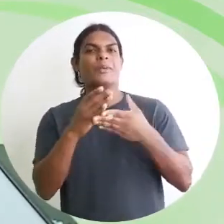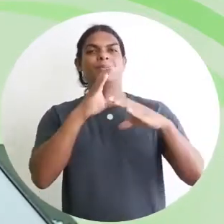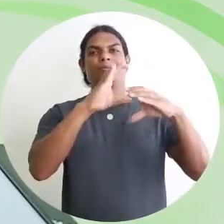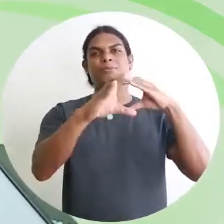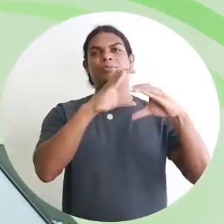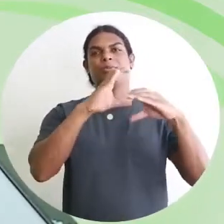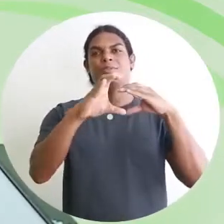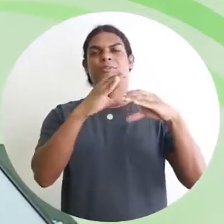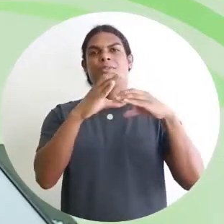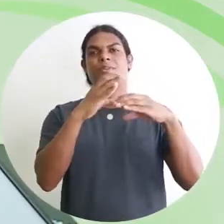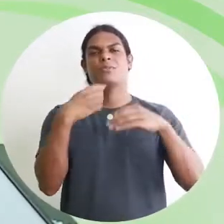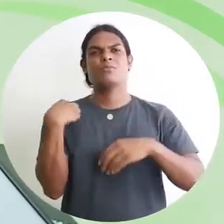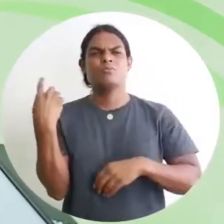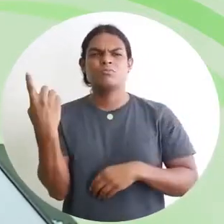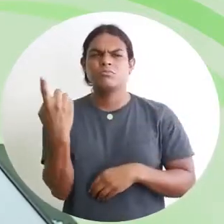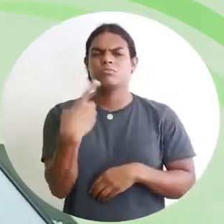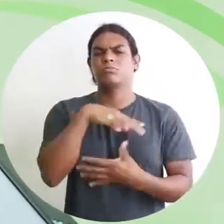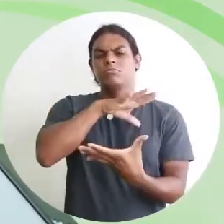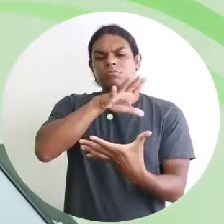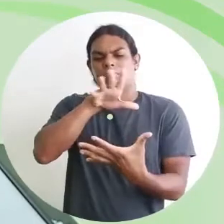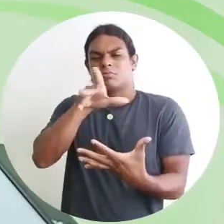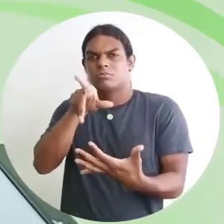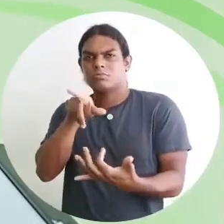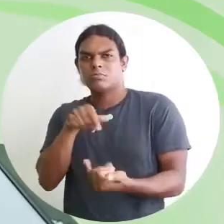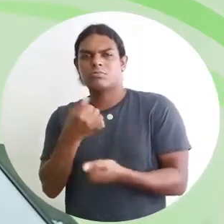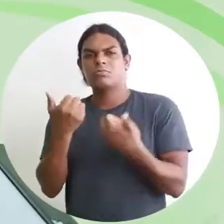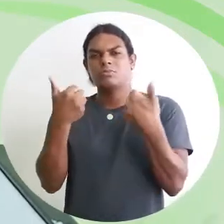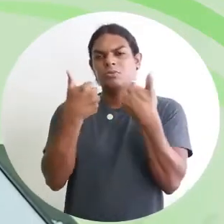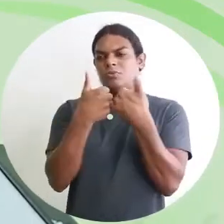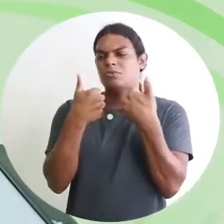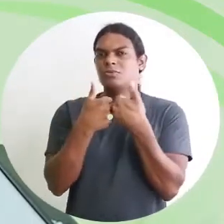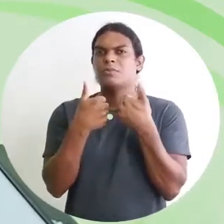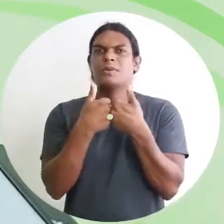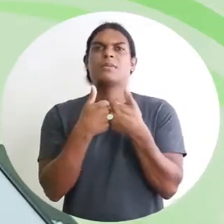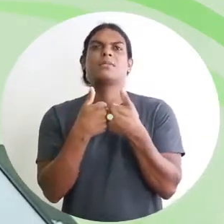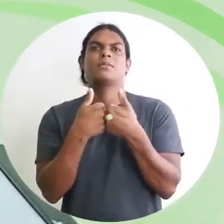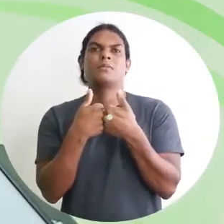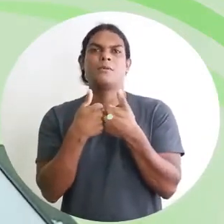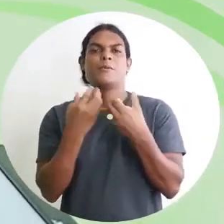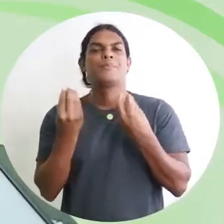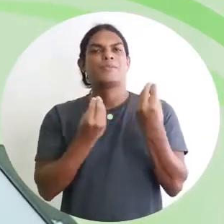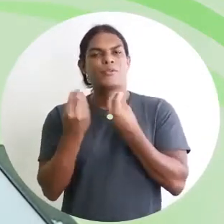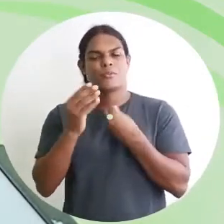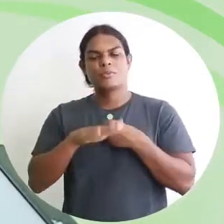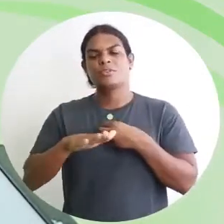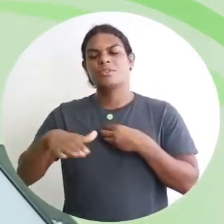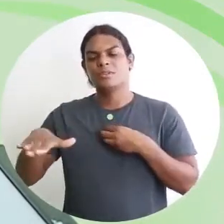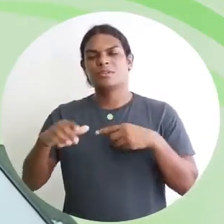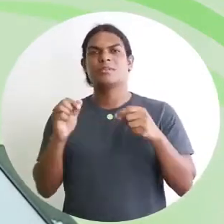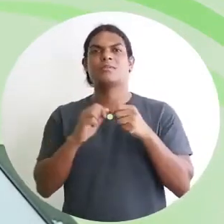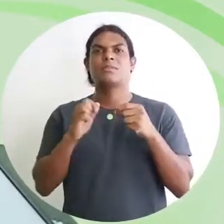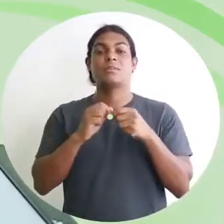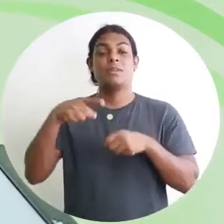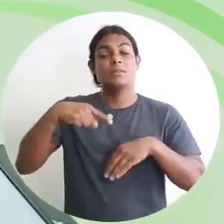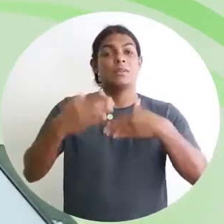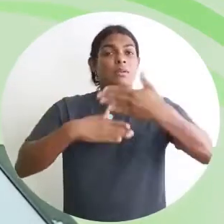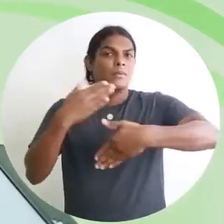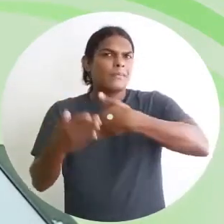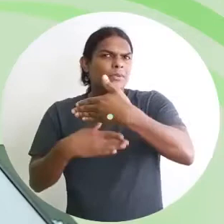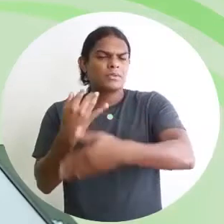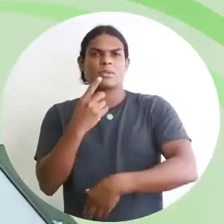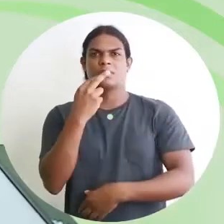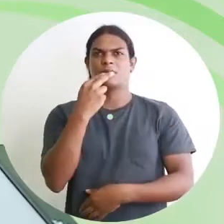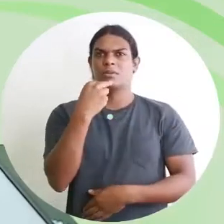com o nosso mundo, com o nosso meio, como as crianças fazem em geral. Esse processo de linguagem